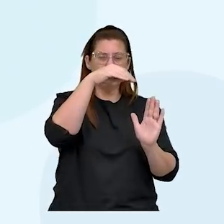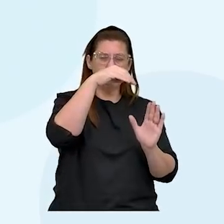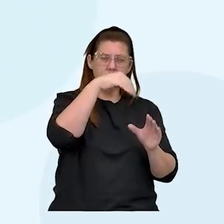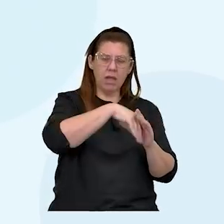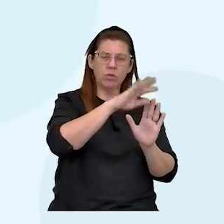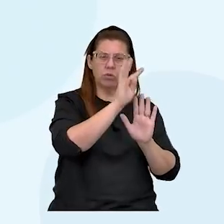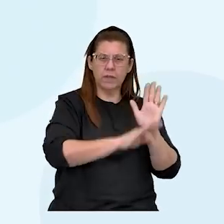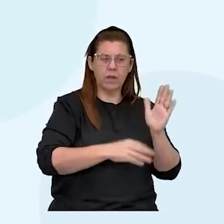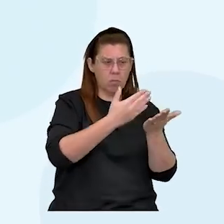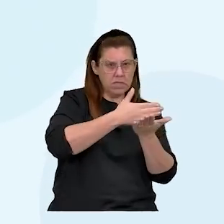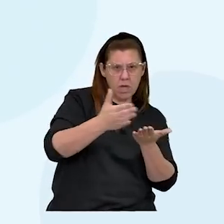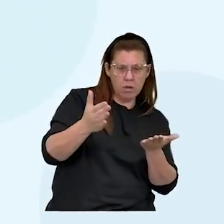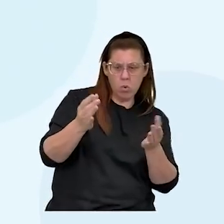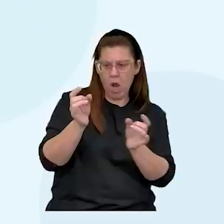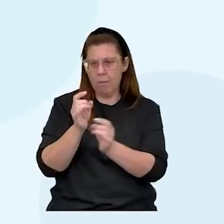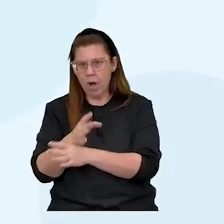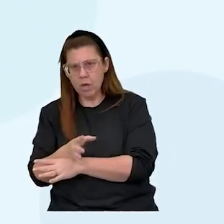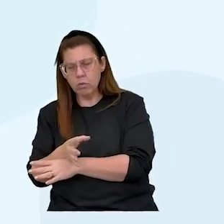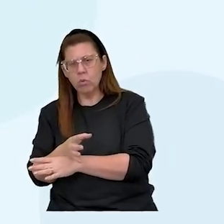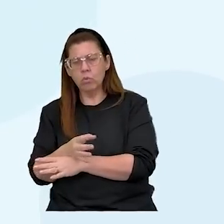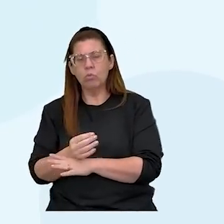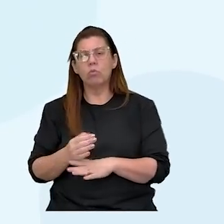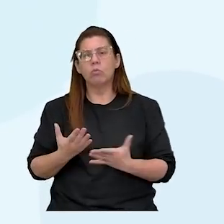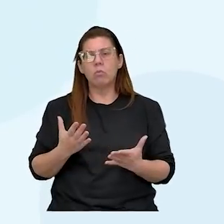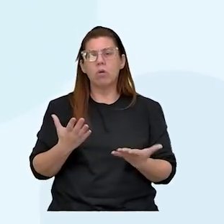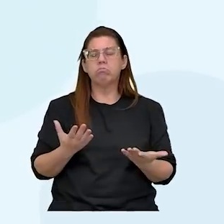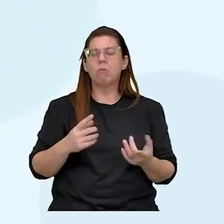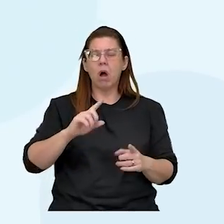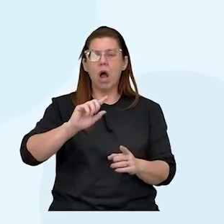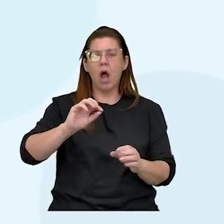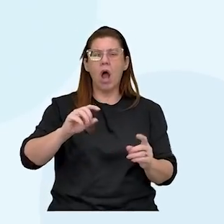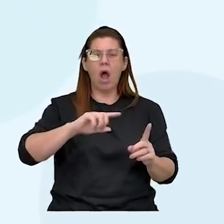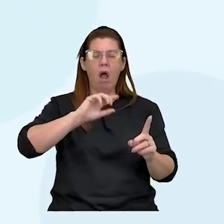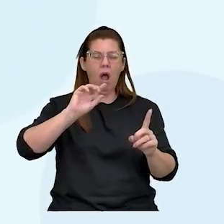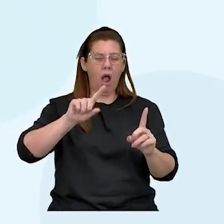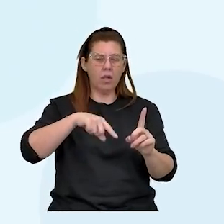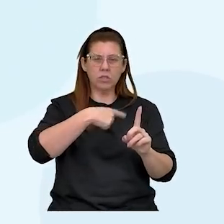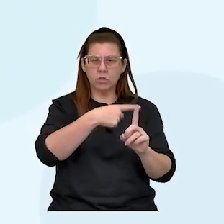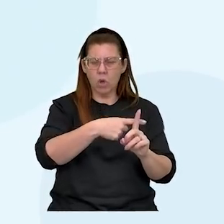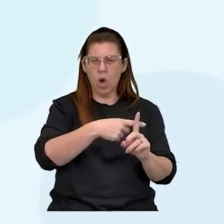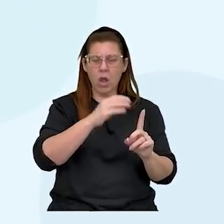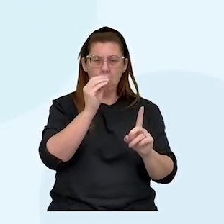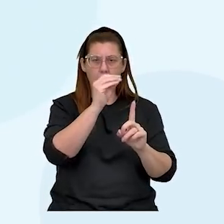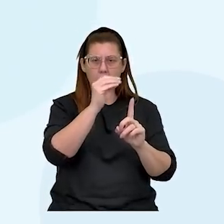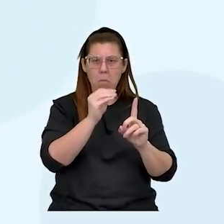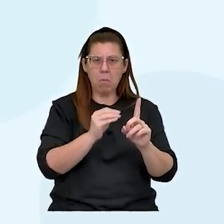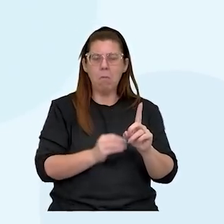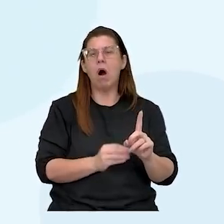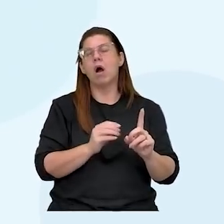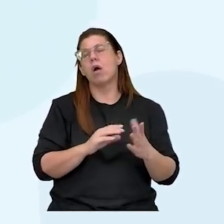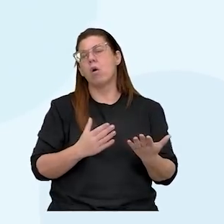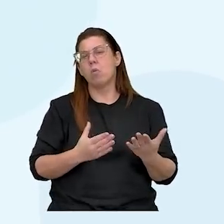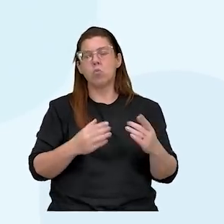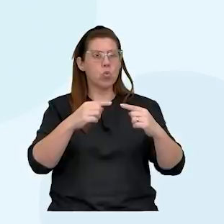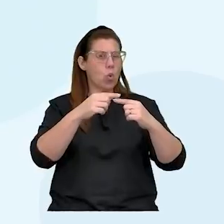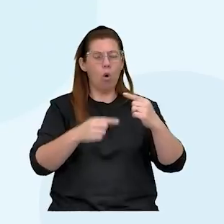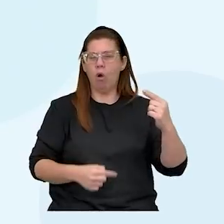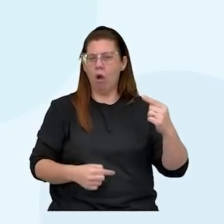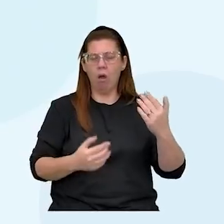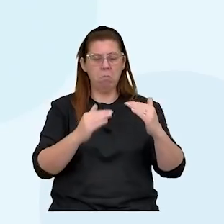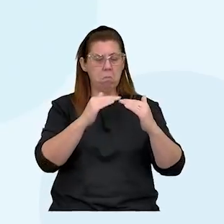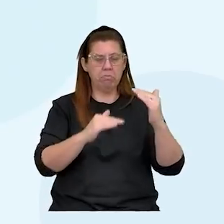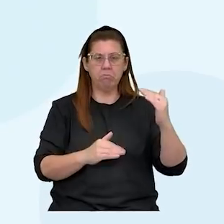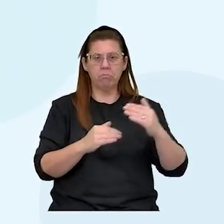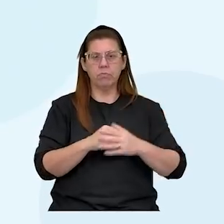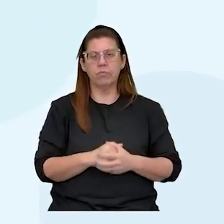começando o texto, que está finalizando, que soma, que tira ideia, que concorda com o que foi dito, que não concorda. Eu quero então,